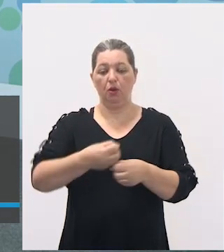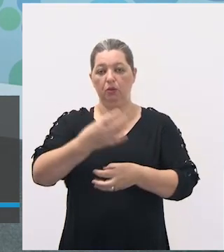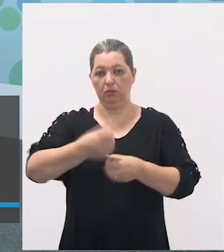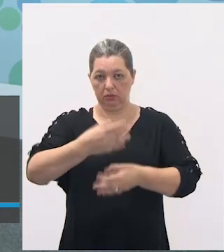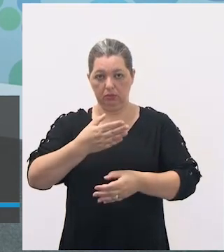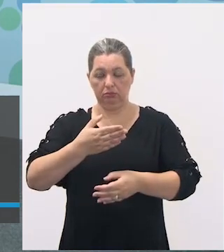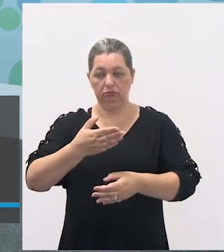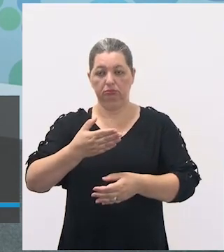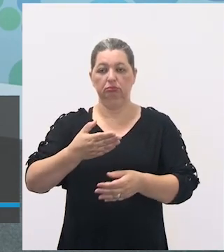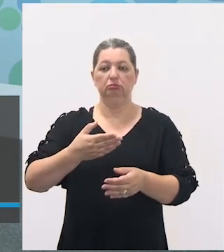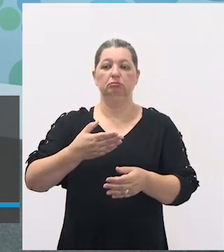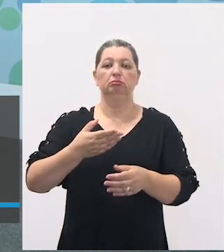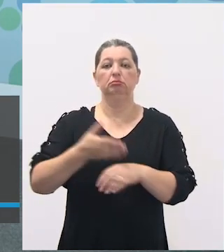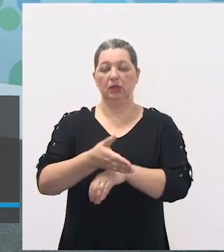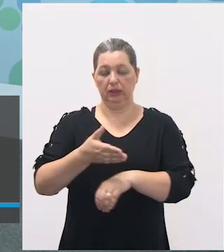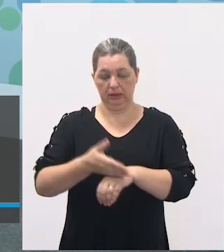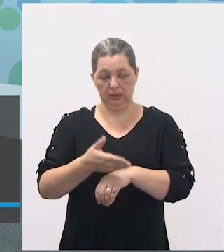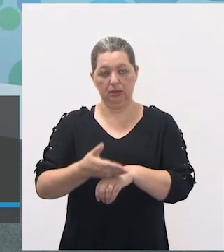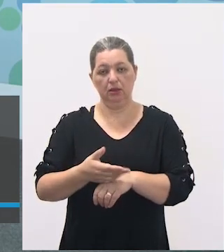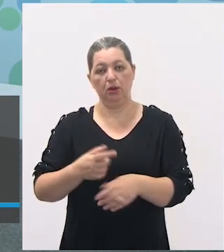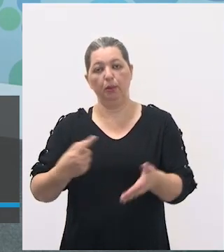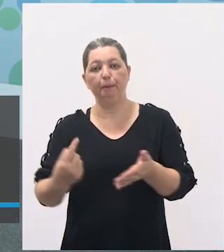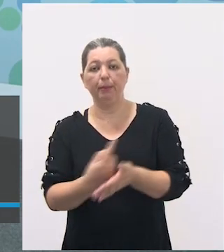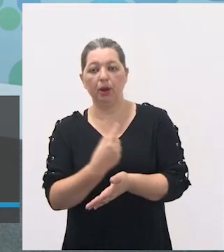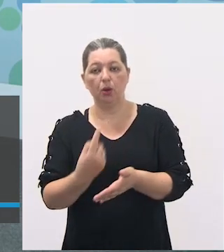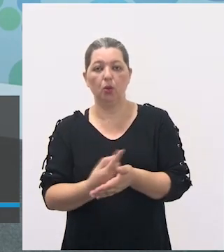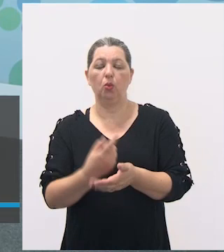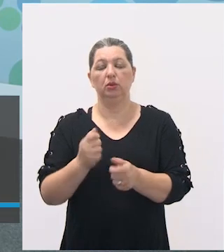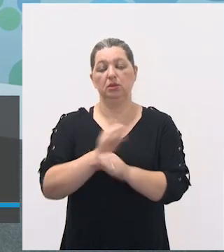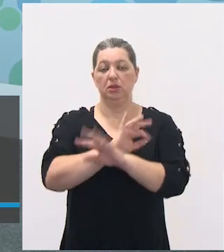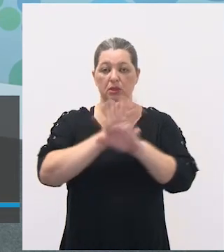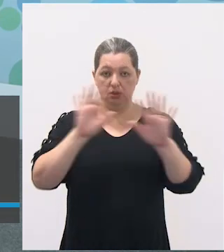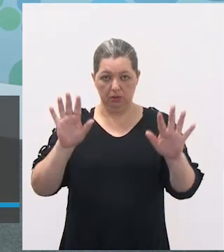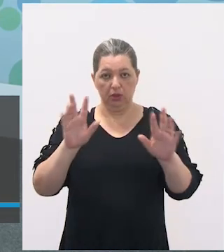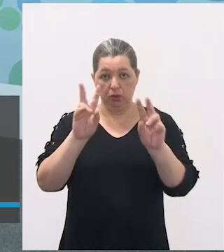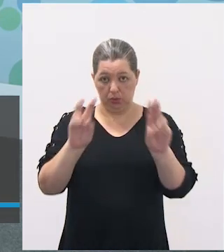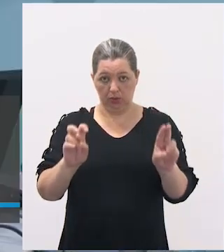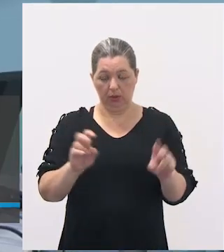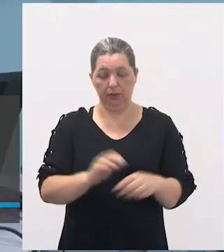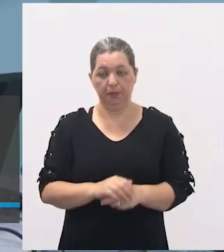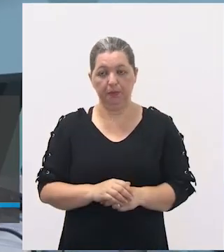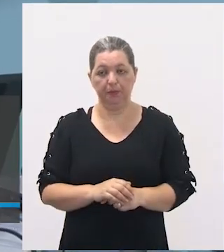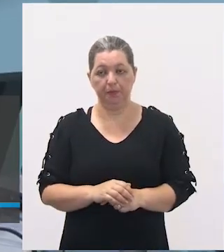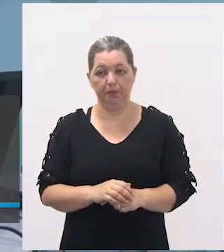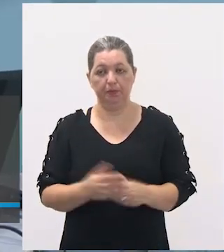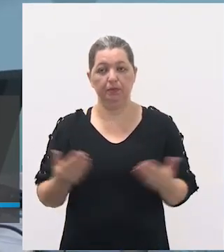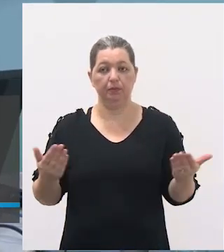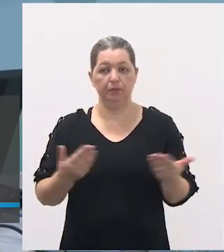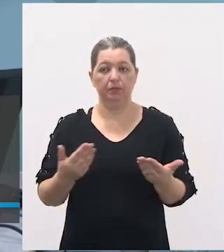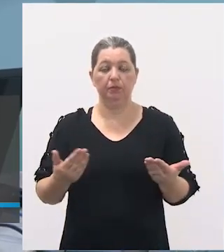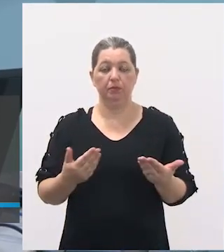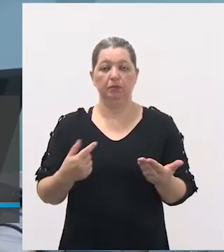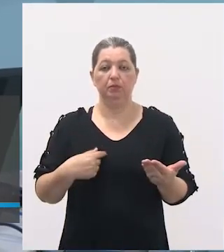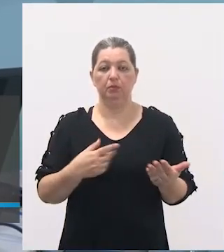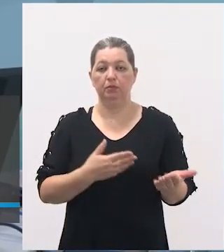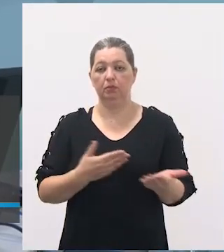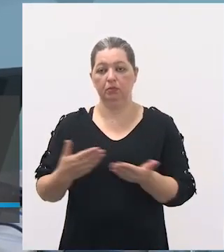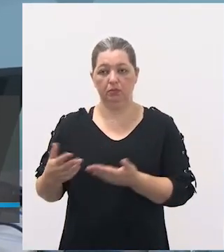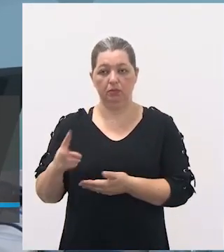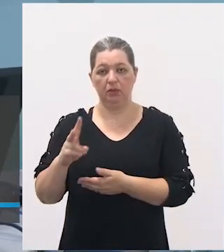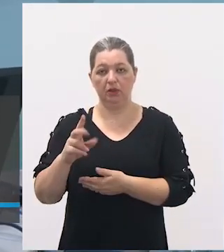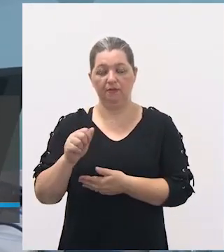perguntas e esclarecimentos sobre o tema tratado. E agora eu vou passar a palavra para a Valéria